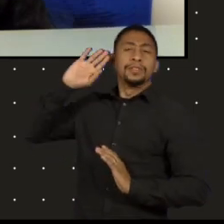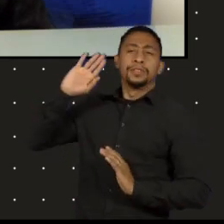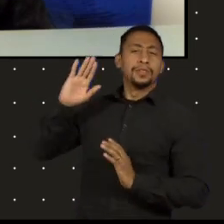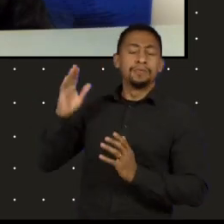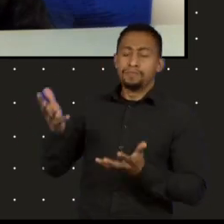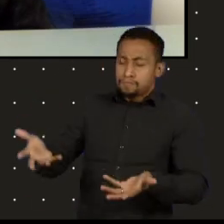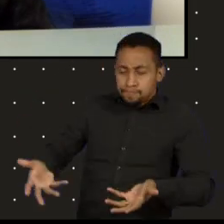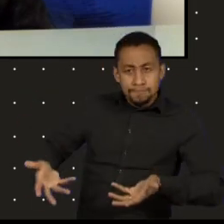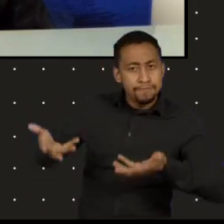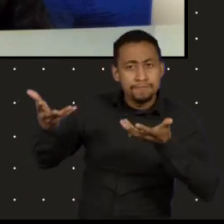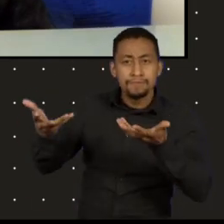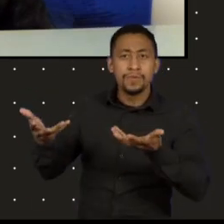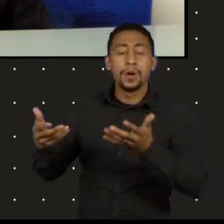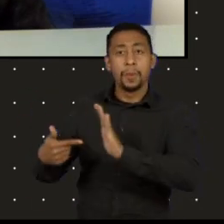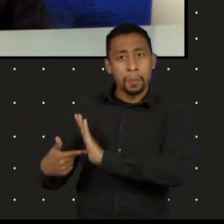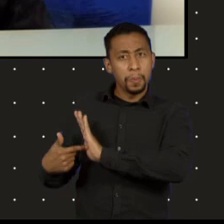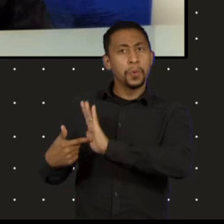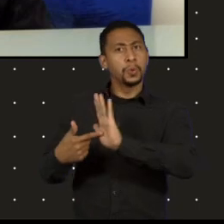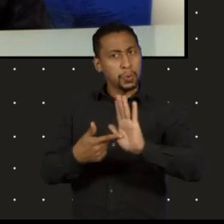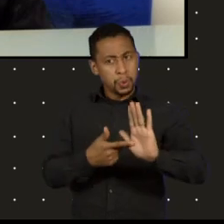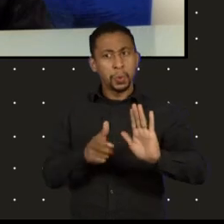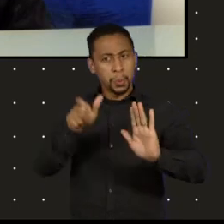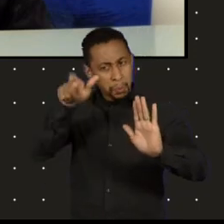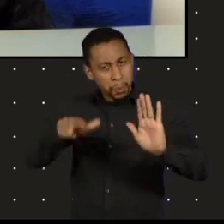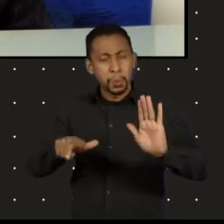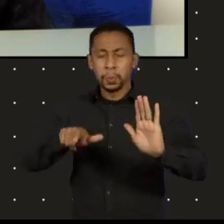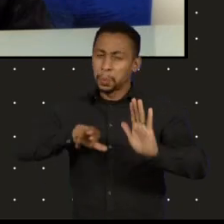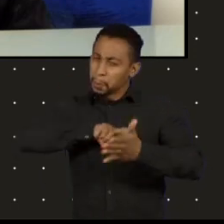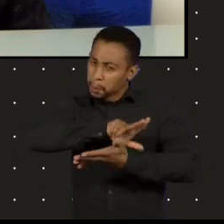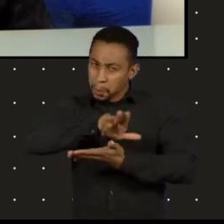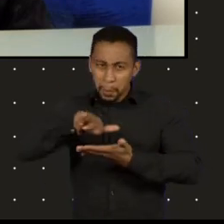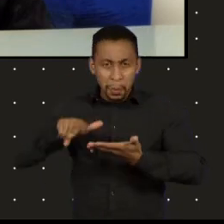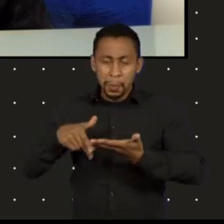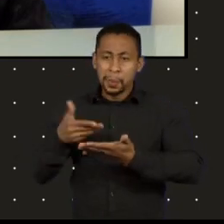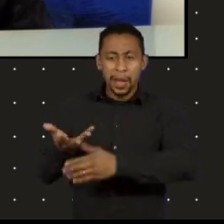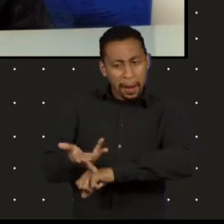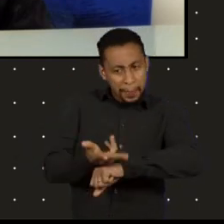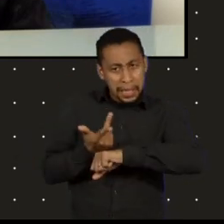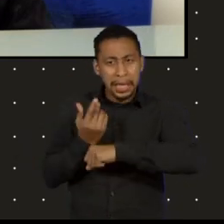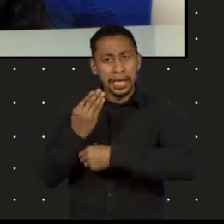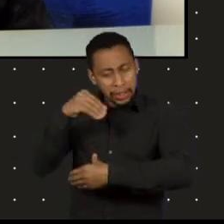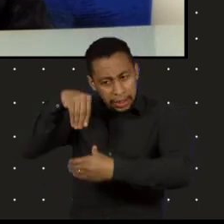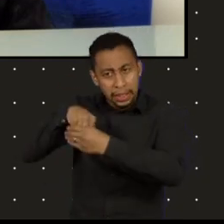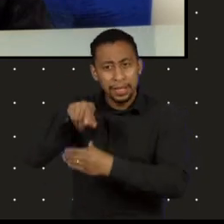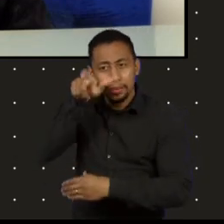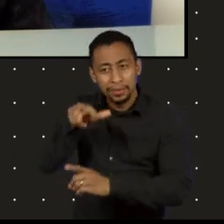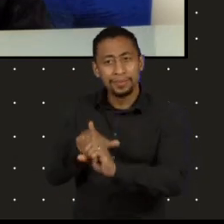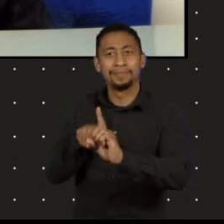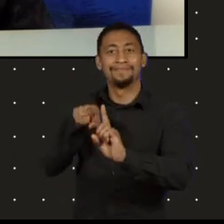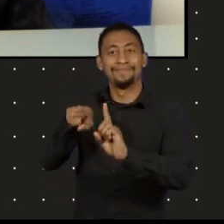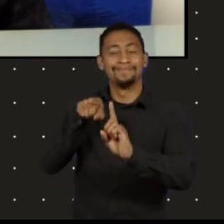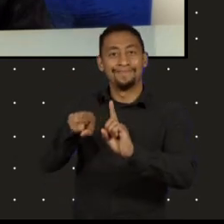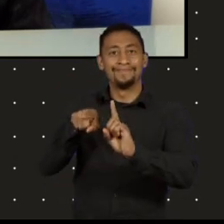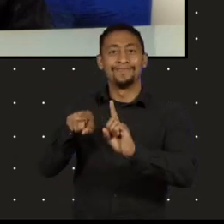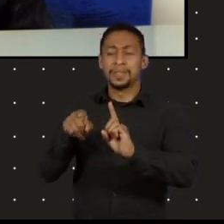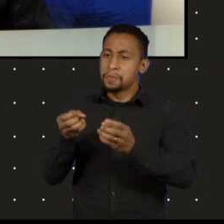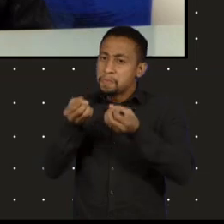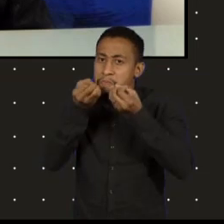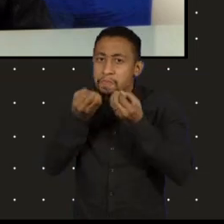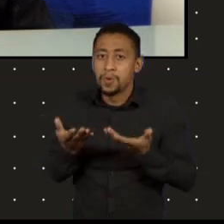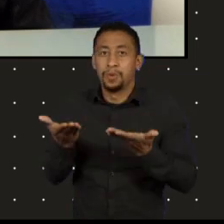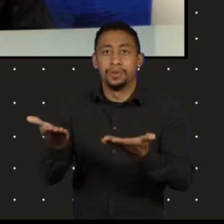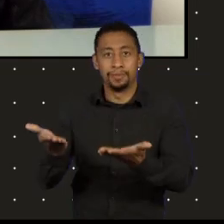teve protagonista e teve antagonista, e teve tudo aquilo que a tragédia grega pode